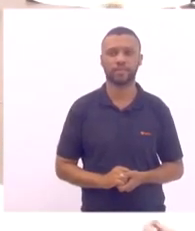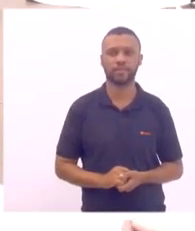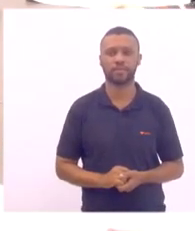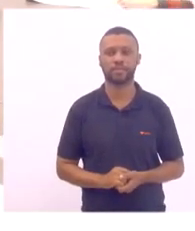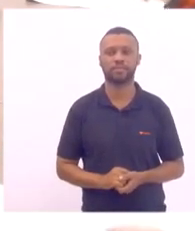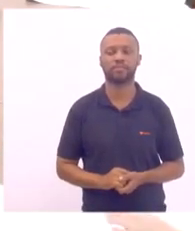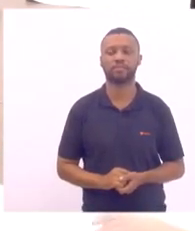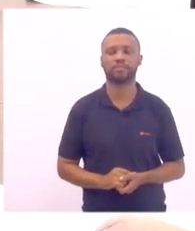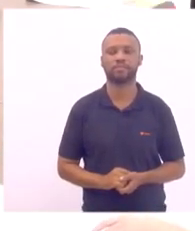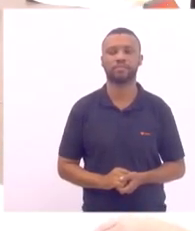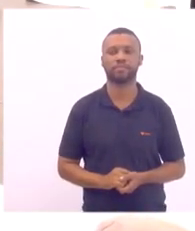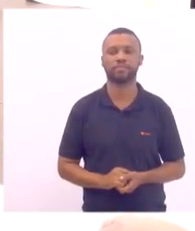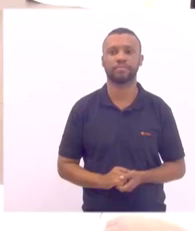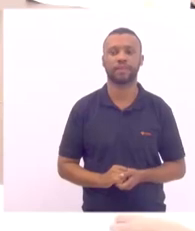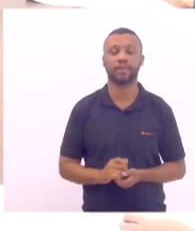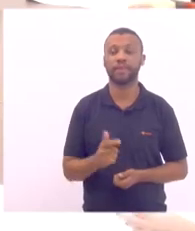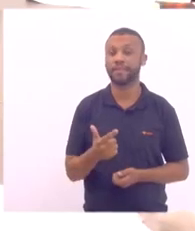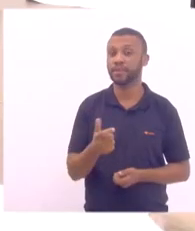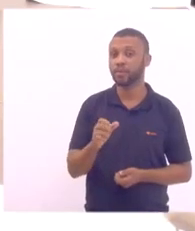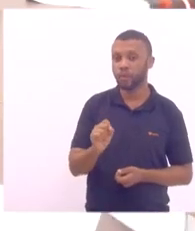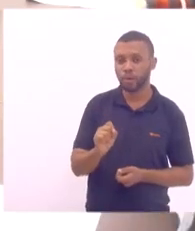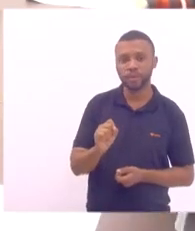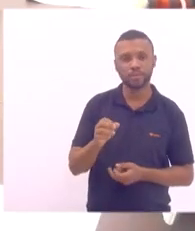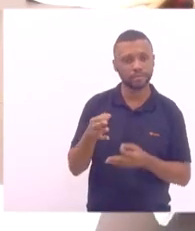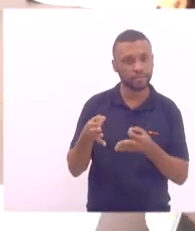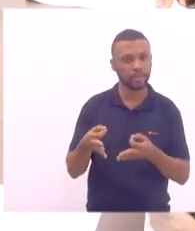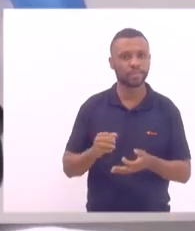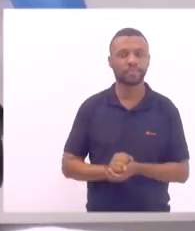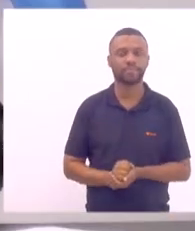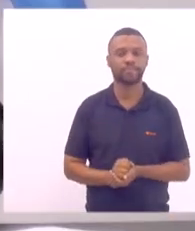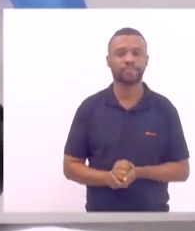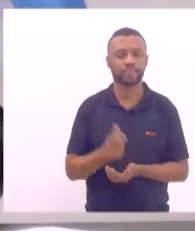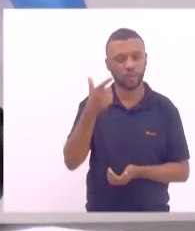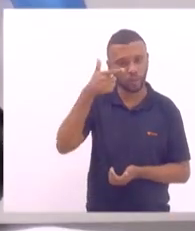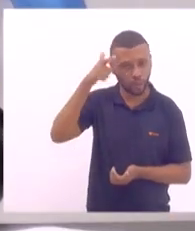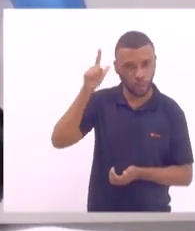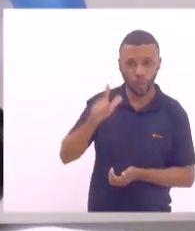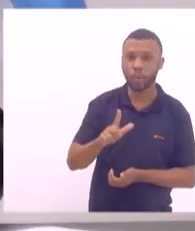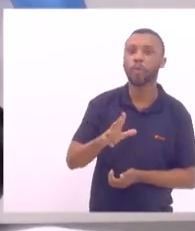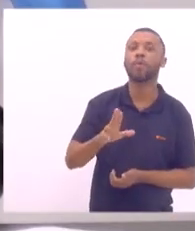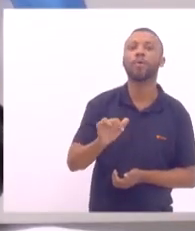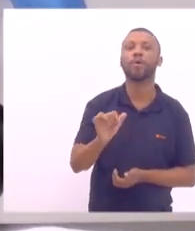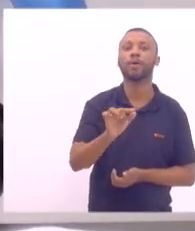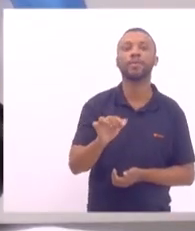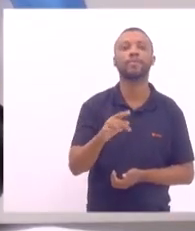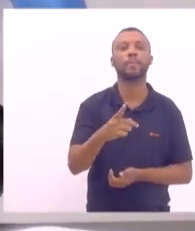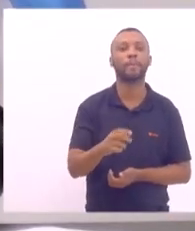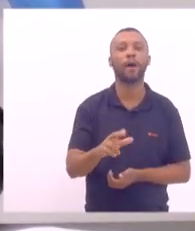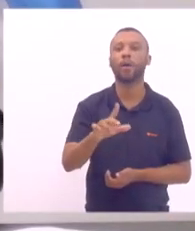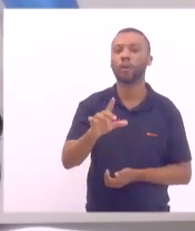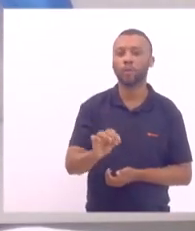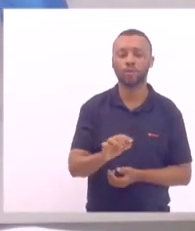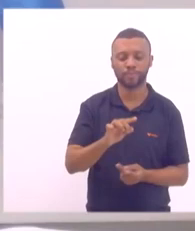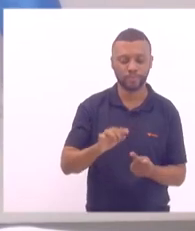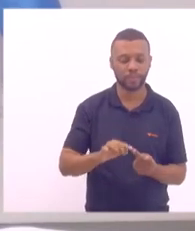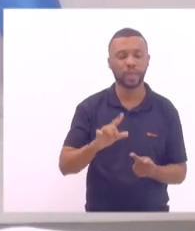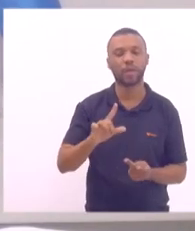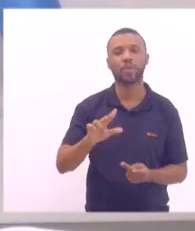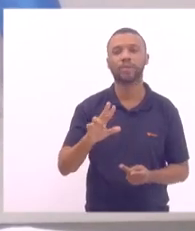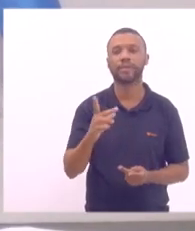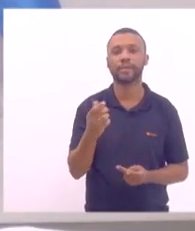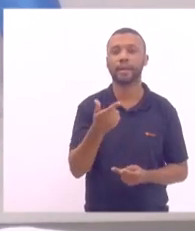Derrubar, bora. 28. Luiz Paulo Lucinha. Gente. Prorroga a vigência da